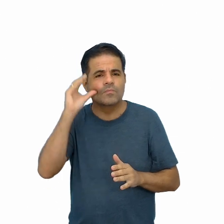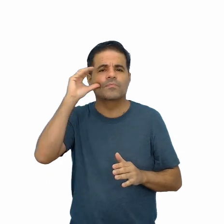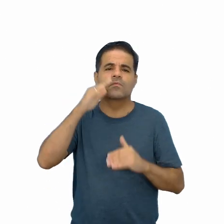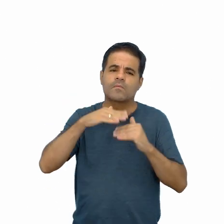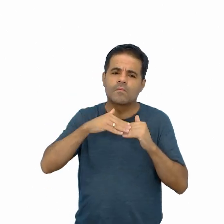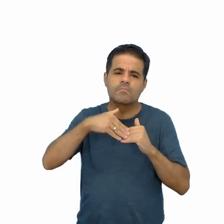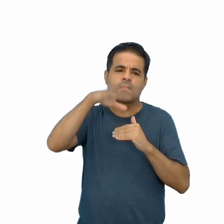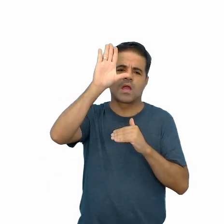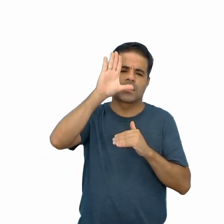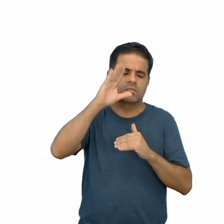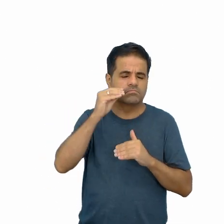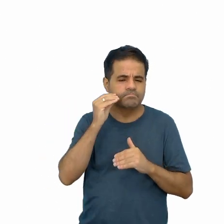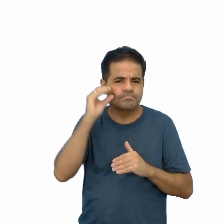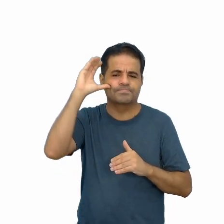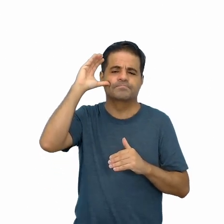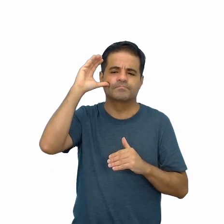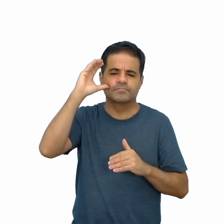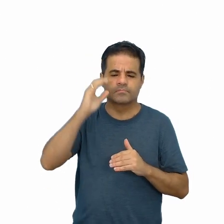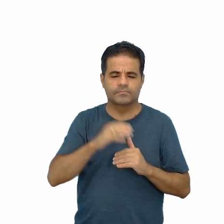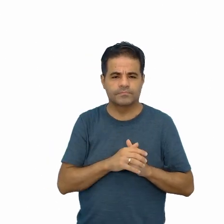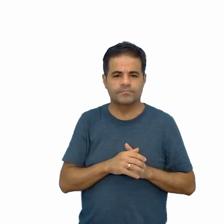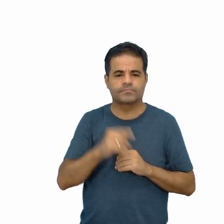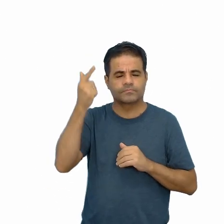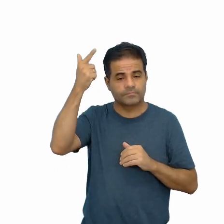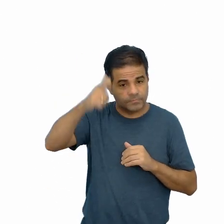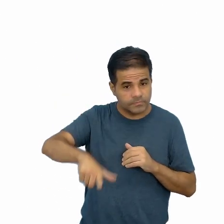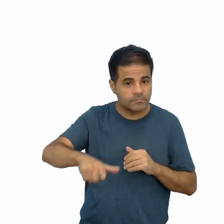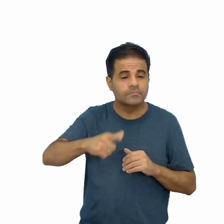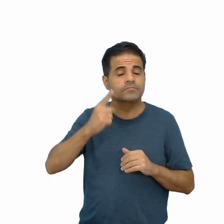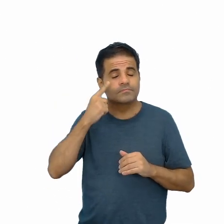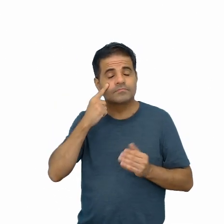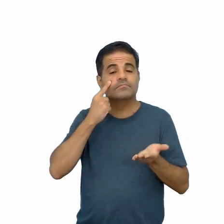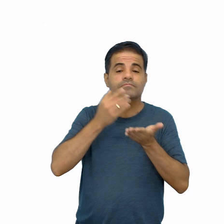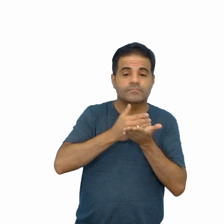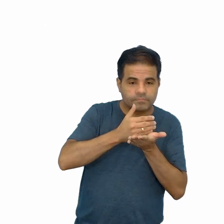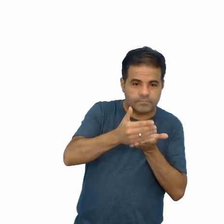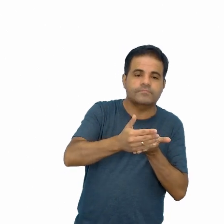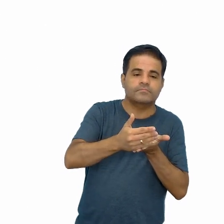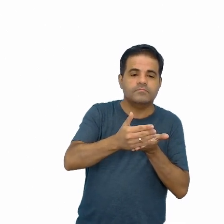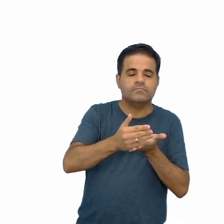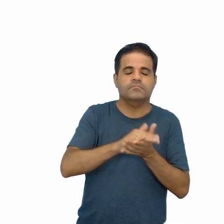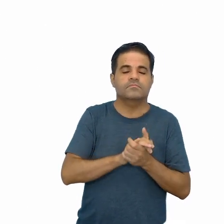avançados. Indo para o próximo slide, a gente vai iniciar, então, né,